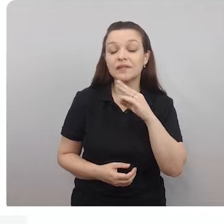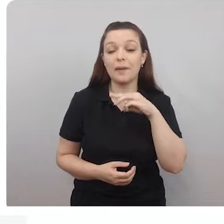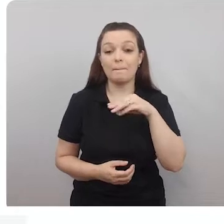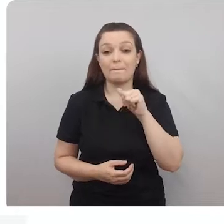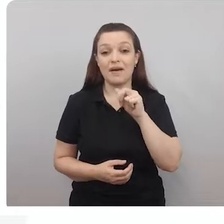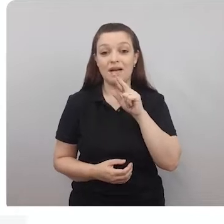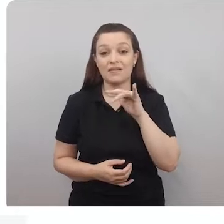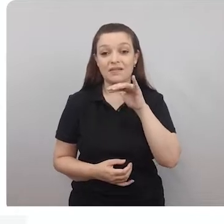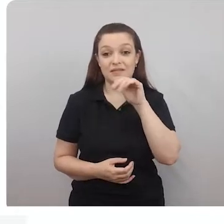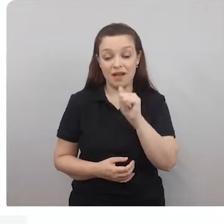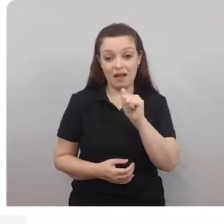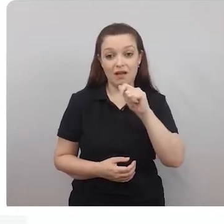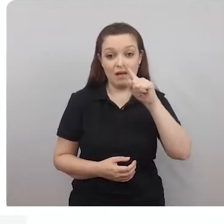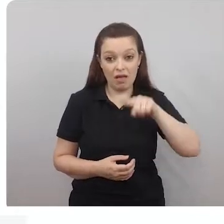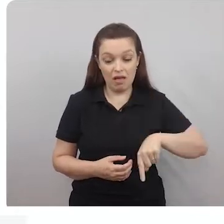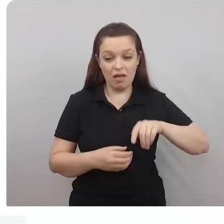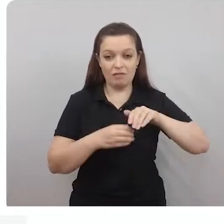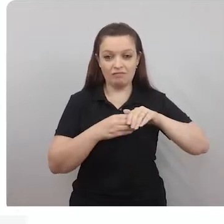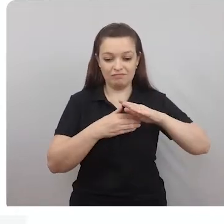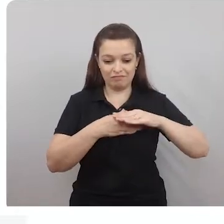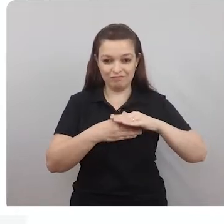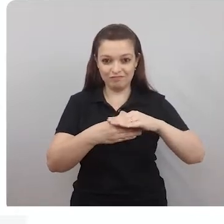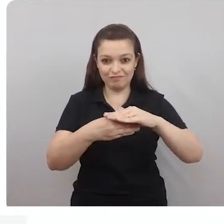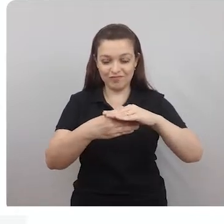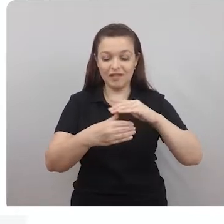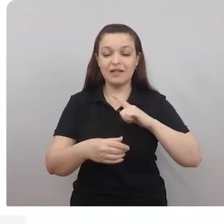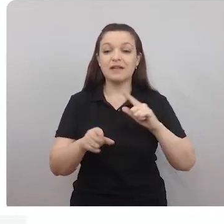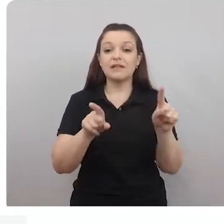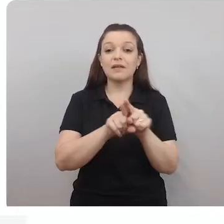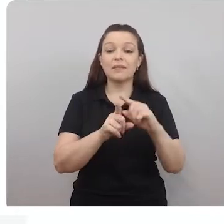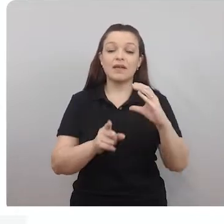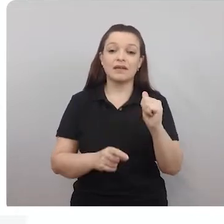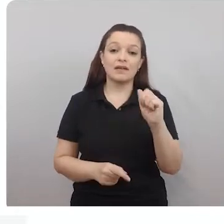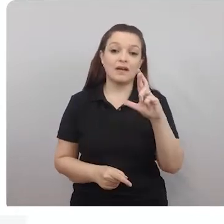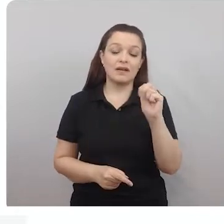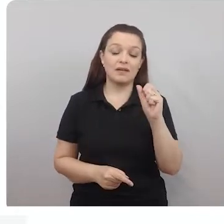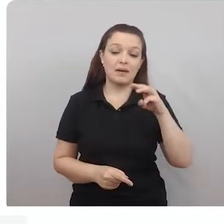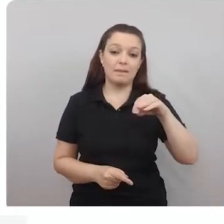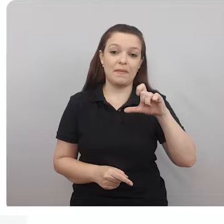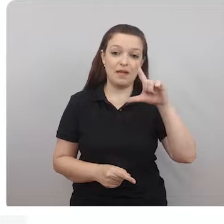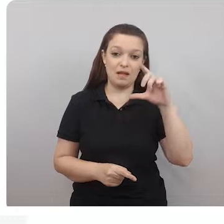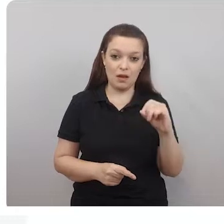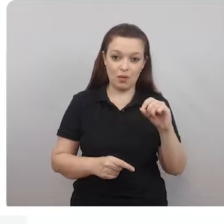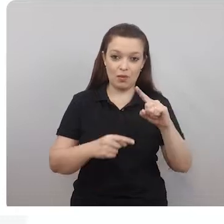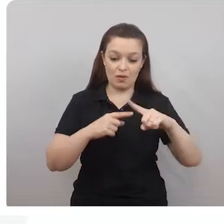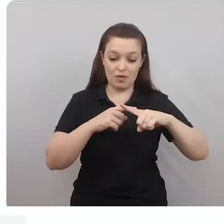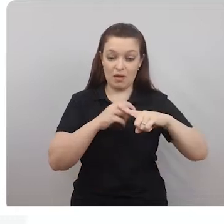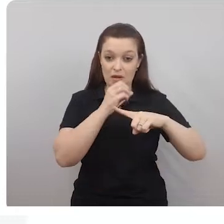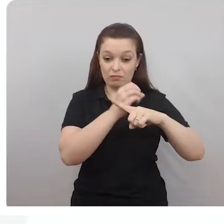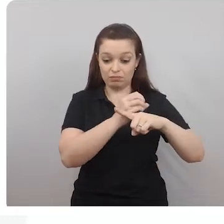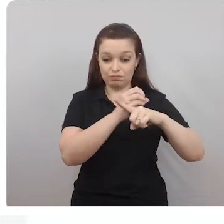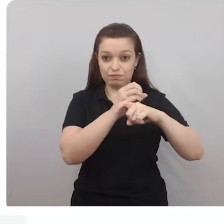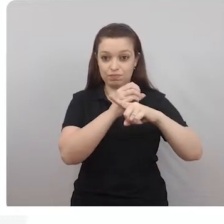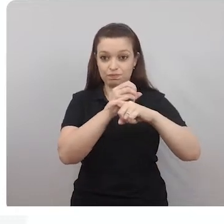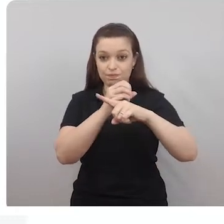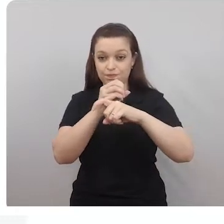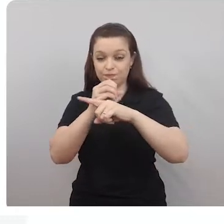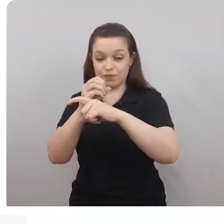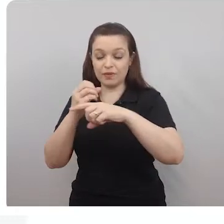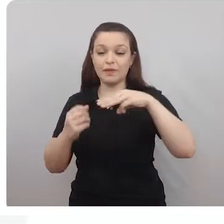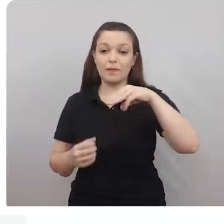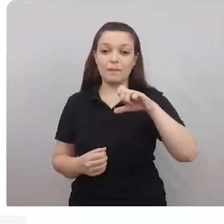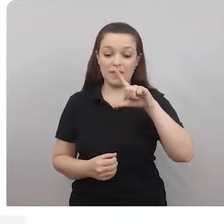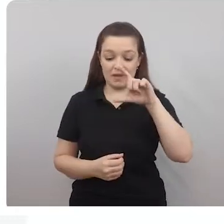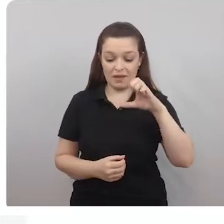Joaninha Cascudo, que era uma joaninha. O caramelo, que era um caracol, e o